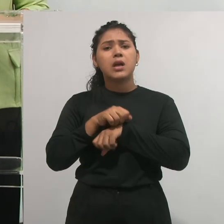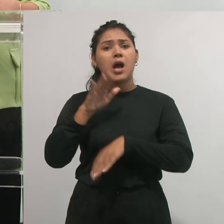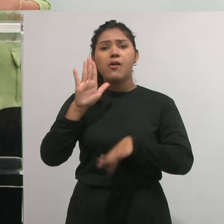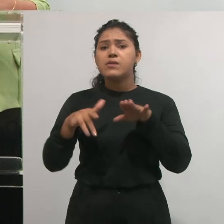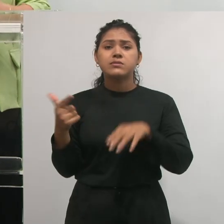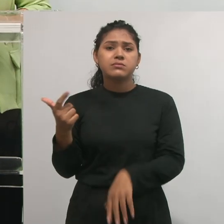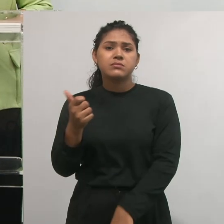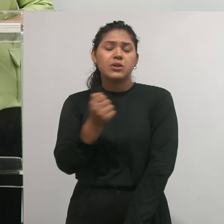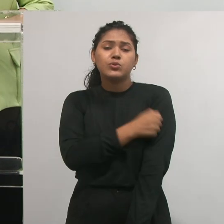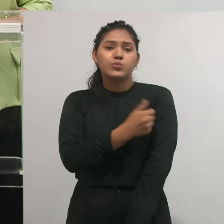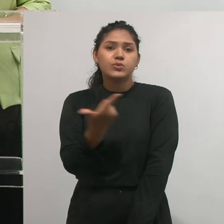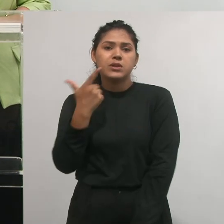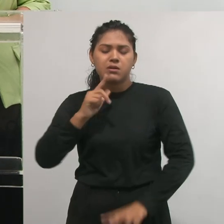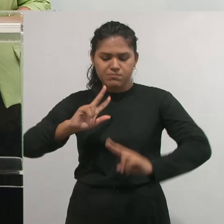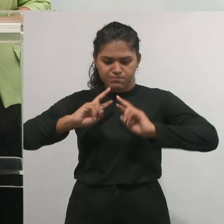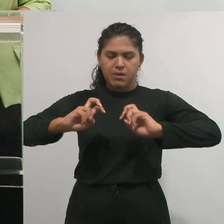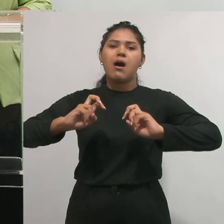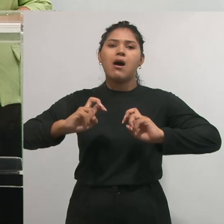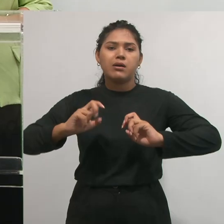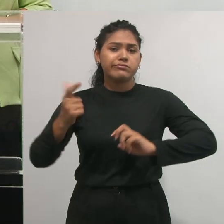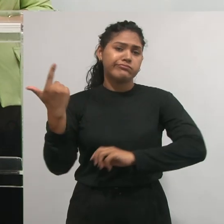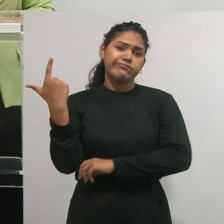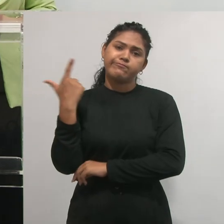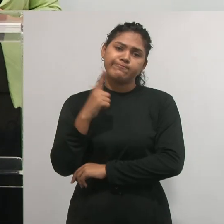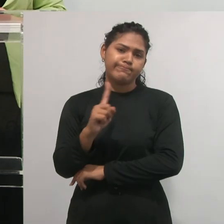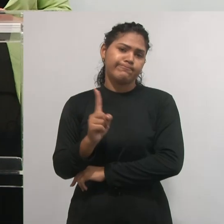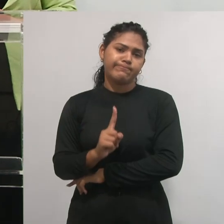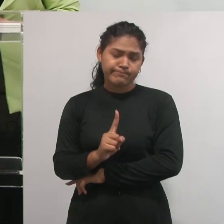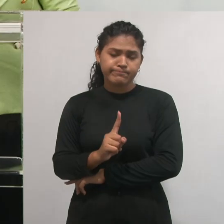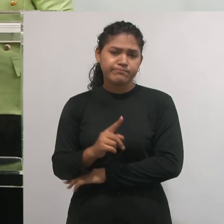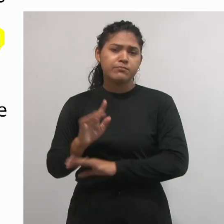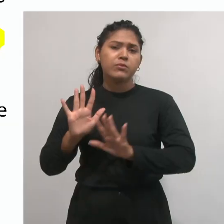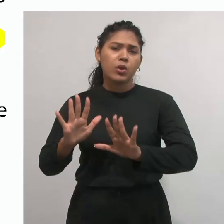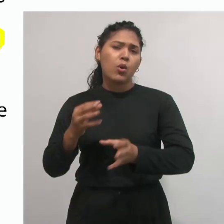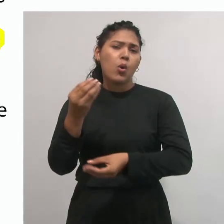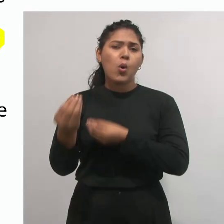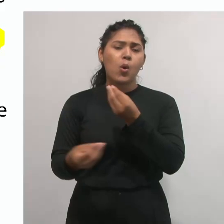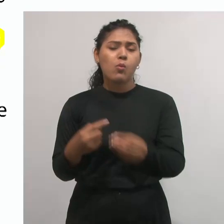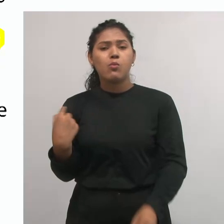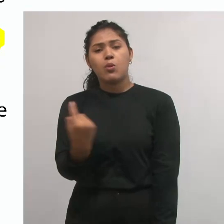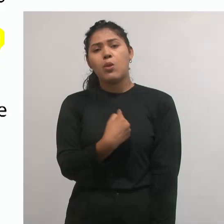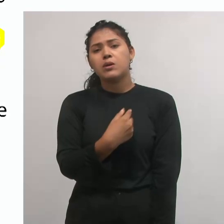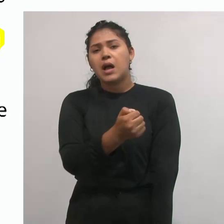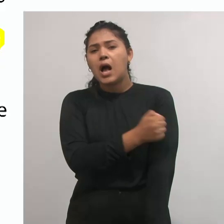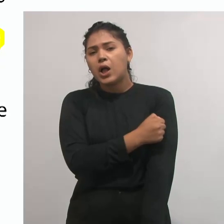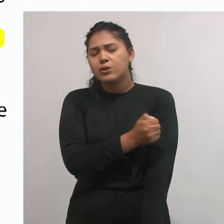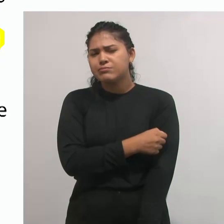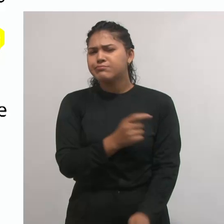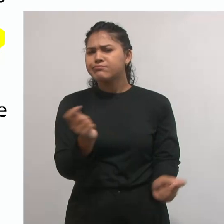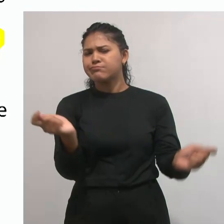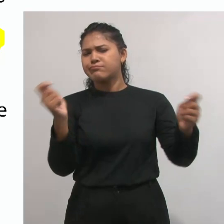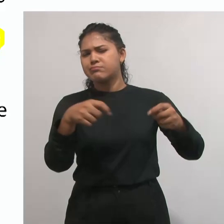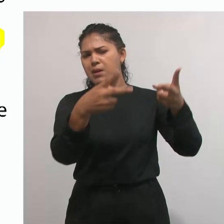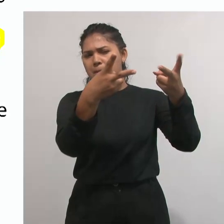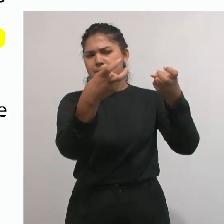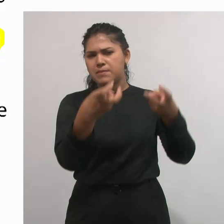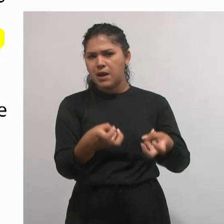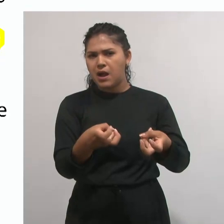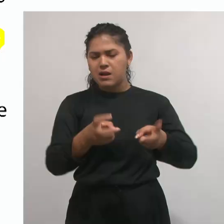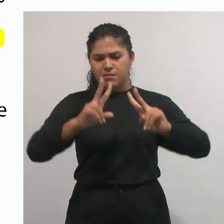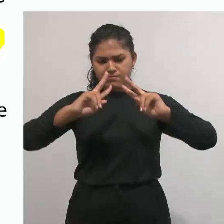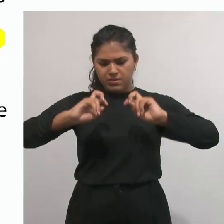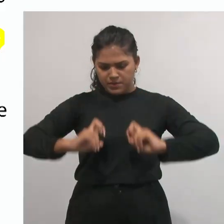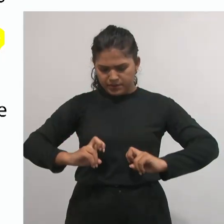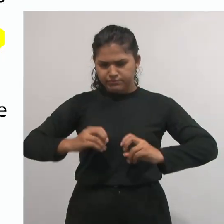que ele próprio não se reconhece. Então, como que o nosso adolescente se reconhece,